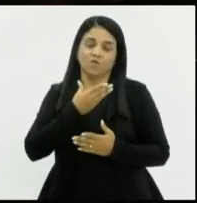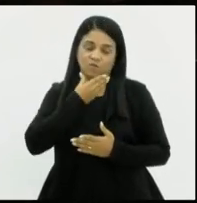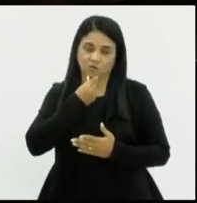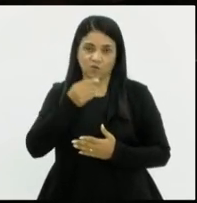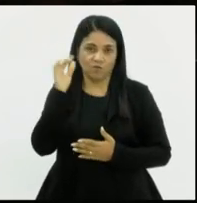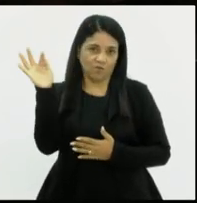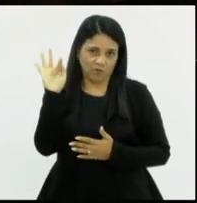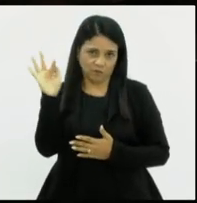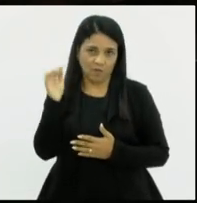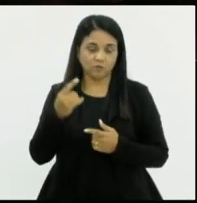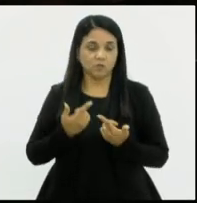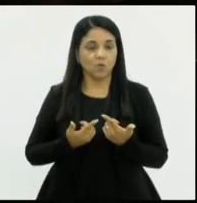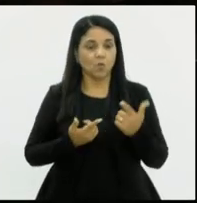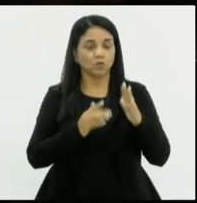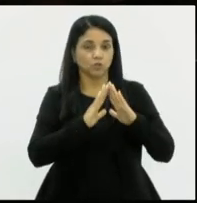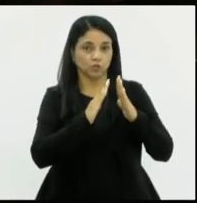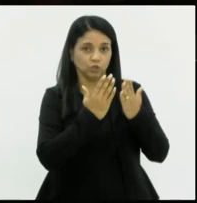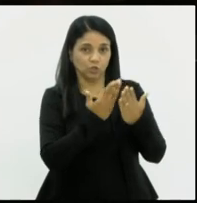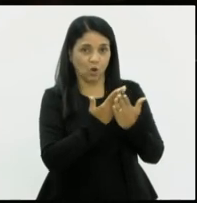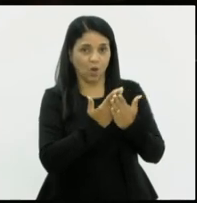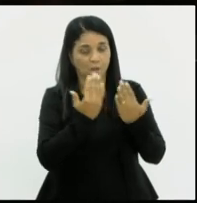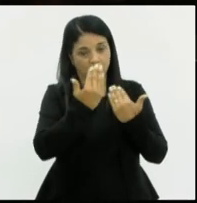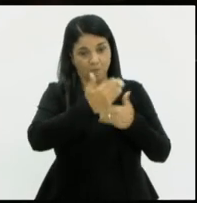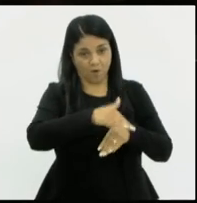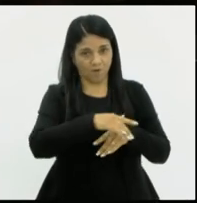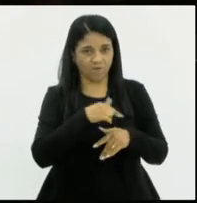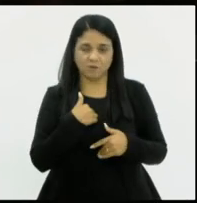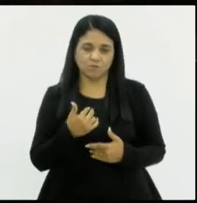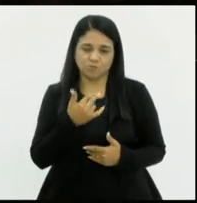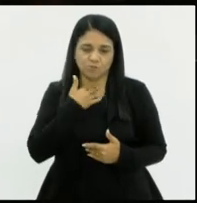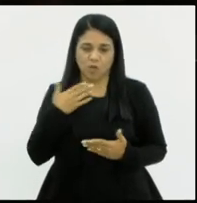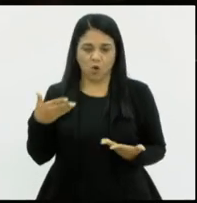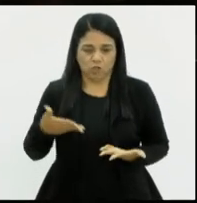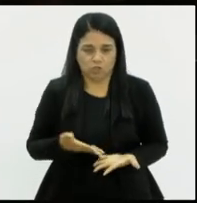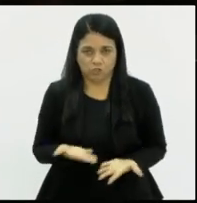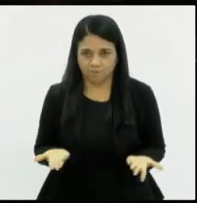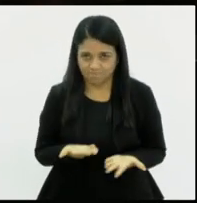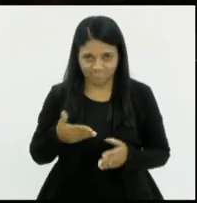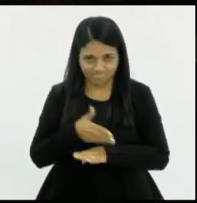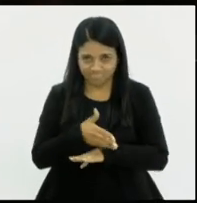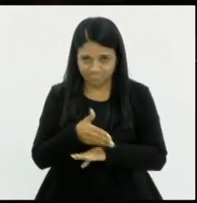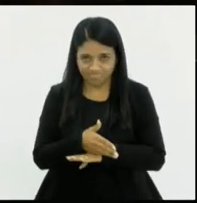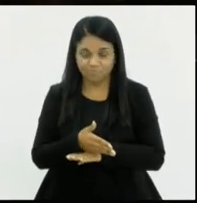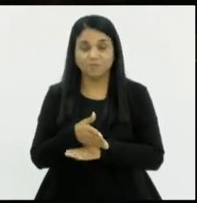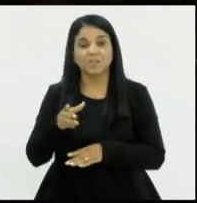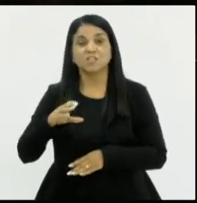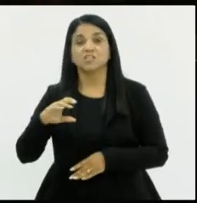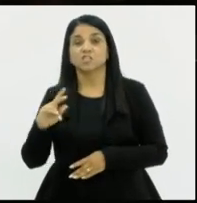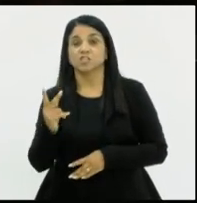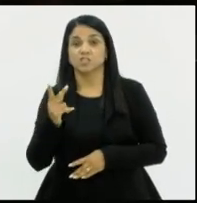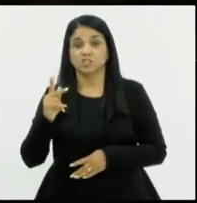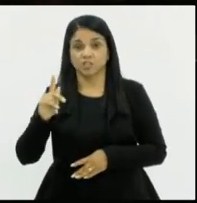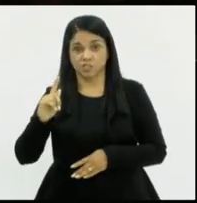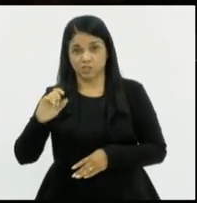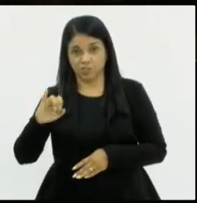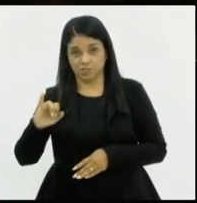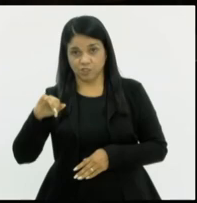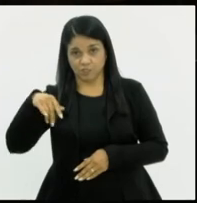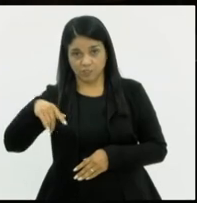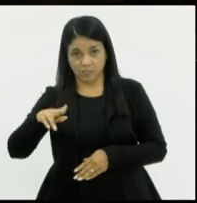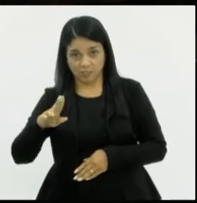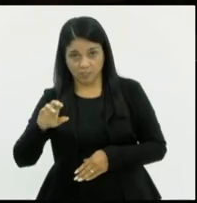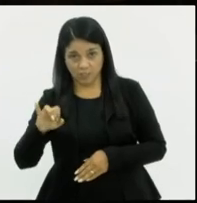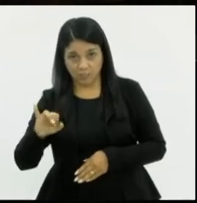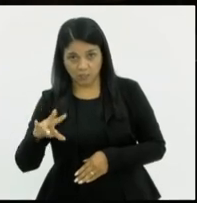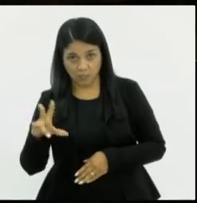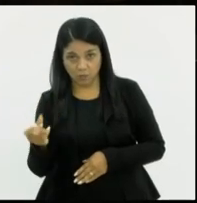está na escola, em fase de teste. Infelizmente, não puderam estar aqui. E o Chiquinho Brazão, ele sempre. É uma das primeiras perguntas